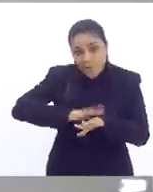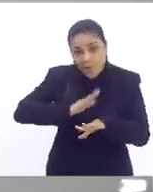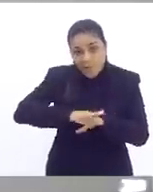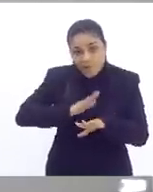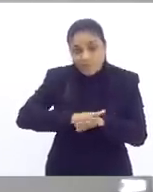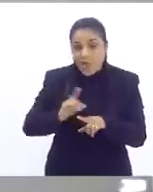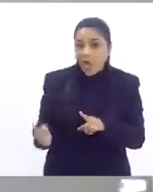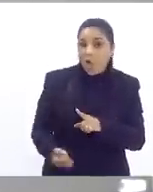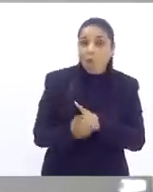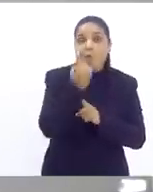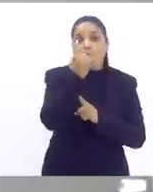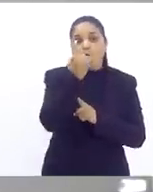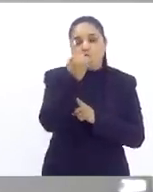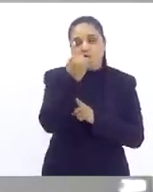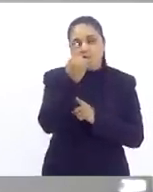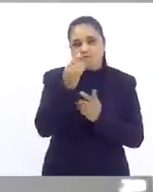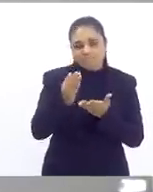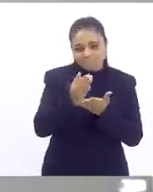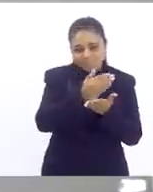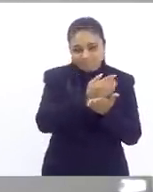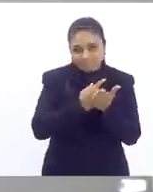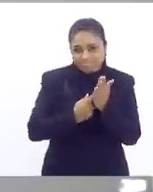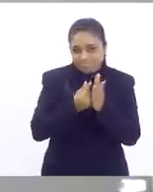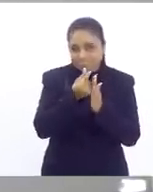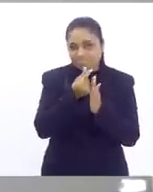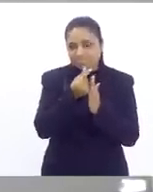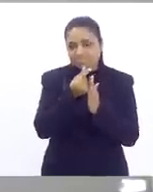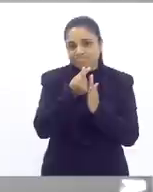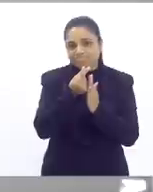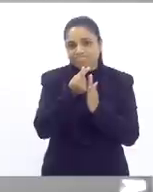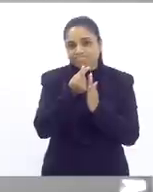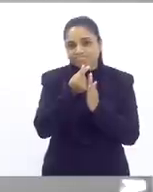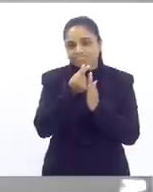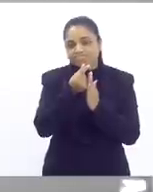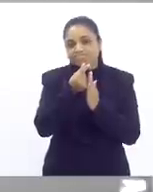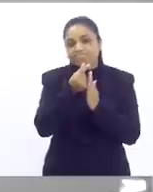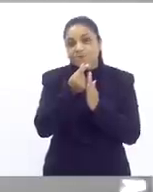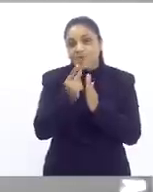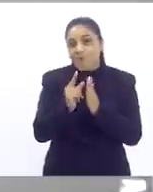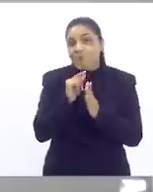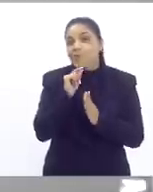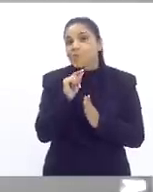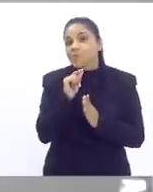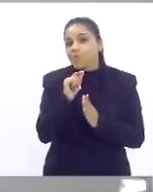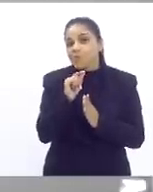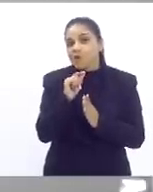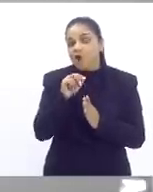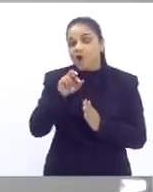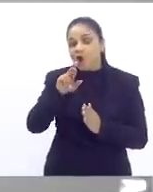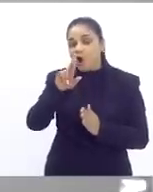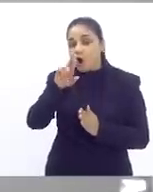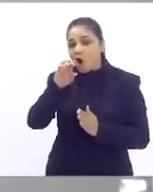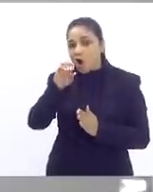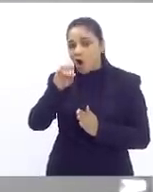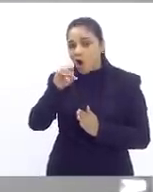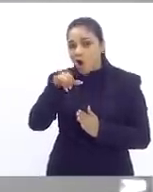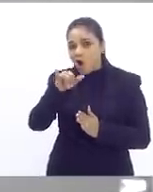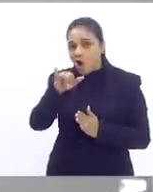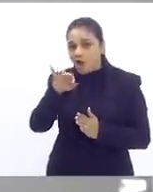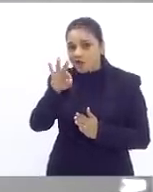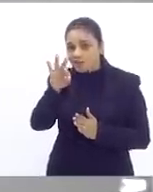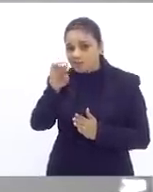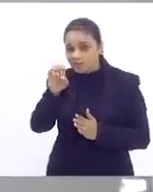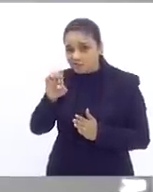pé com leve decenso mas ainda está em pé é Royal de participação especial